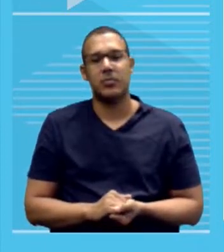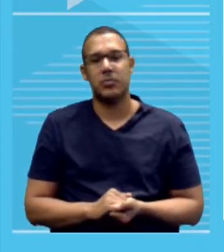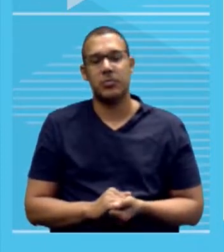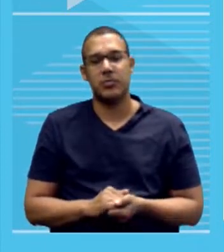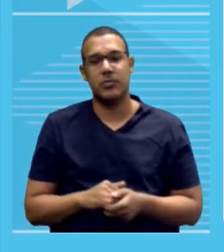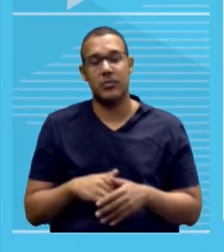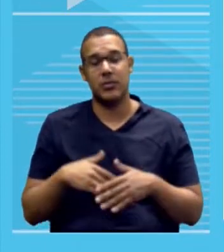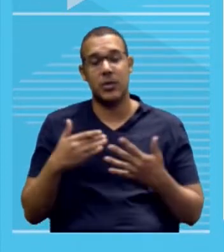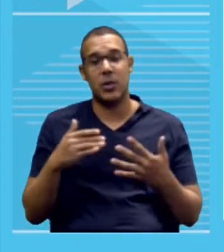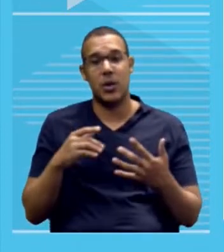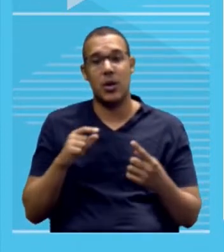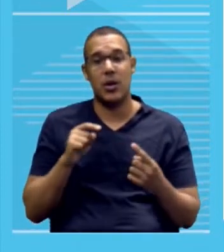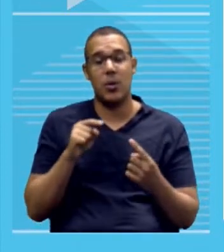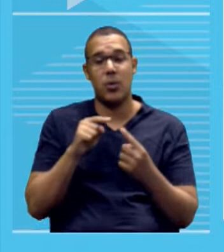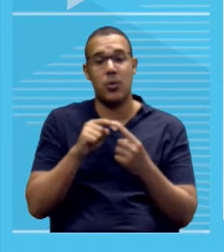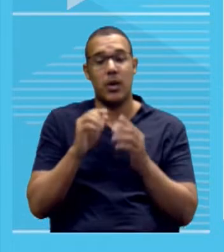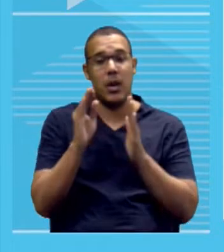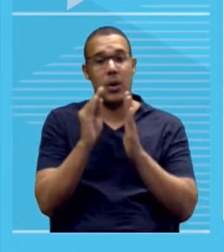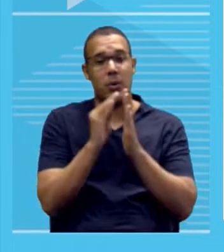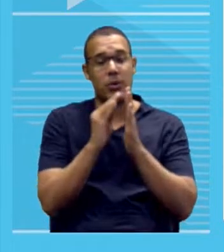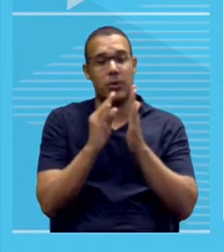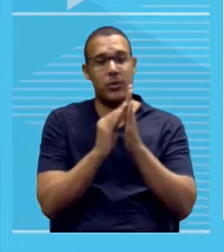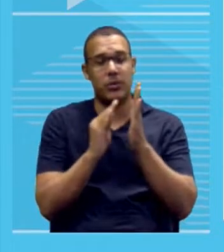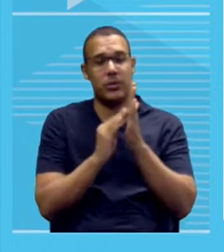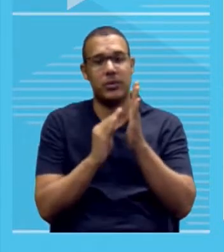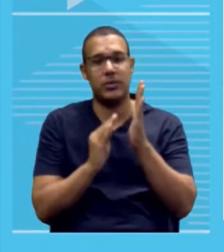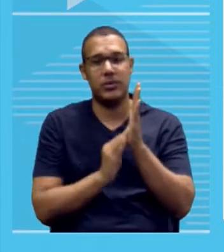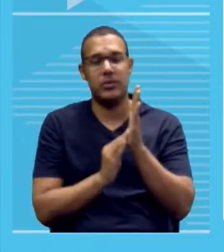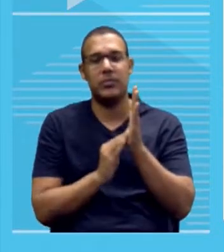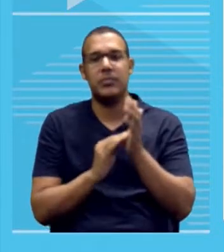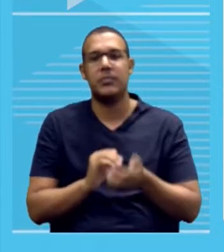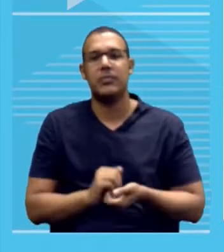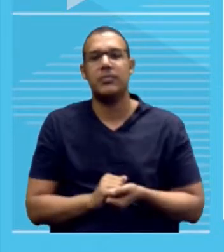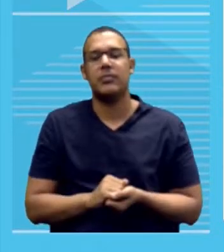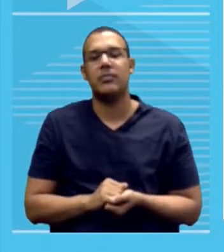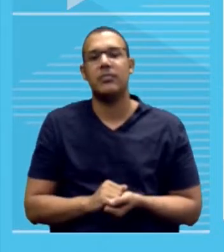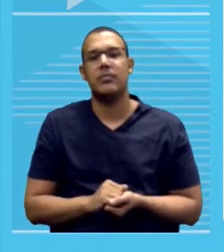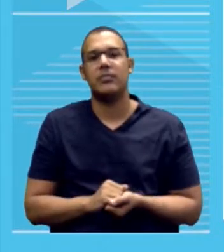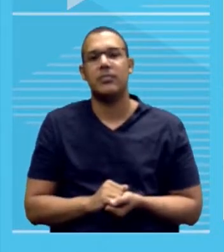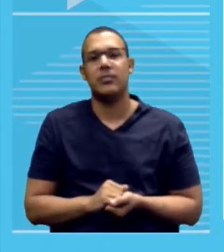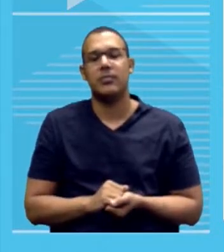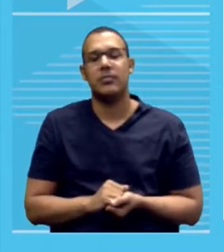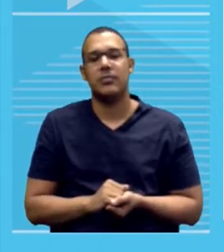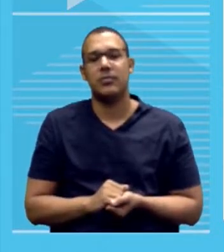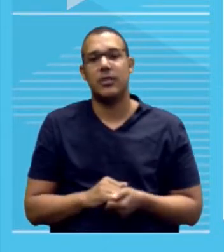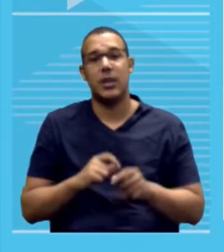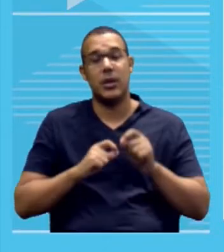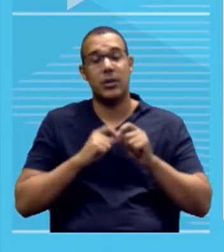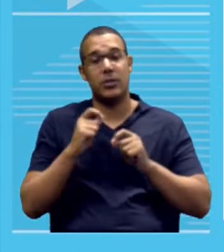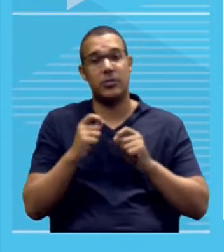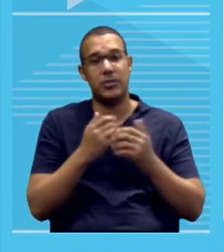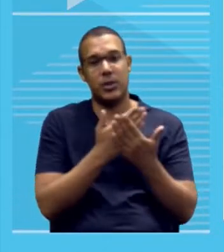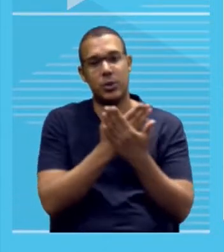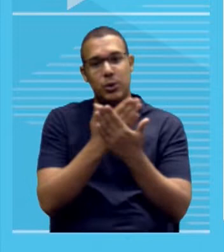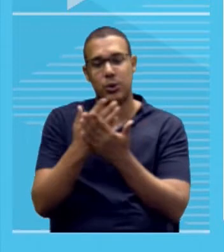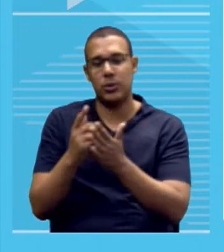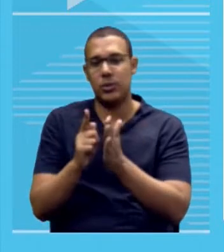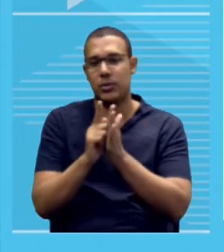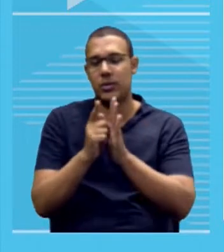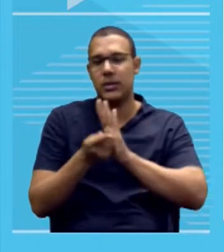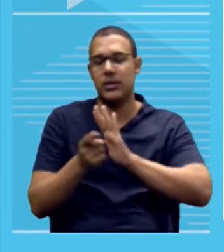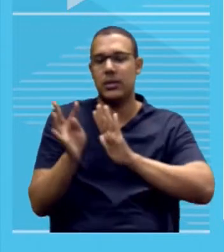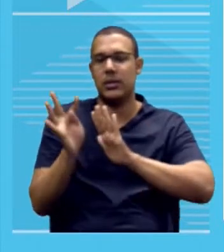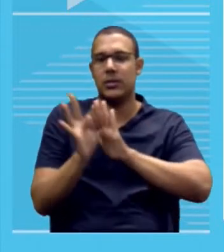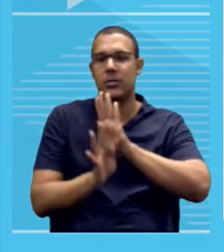Isto é o nosso conteúdo Olha só nosso conteúdo para hoje é realmente o estudo de gênero